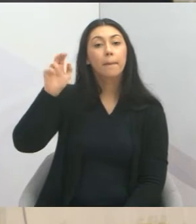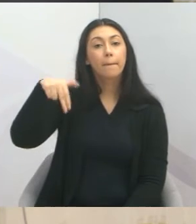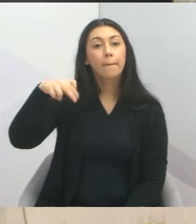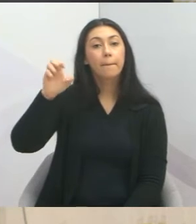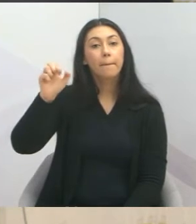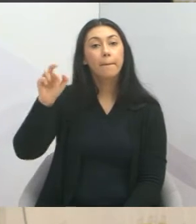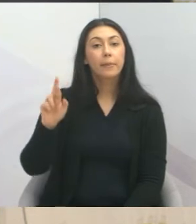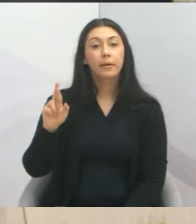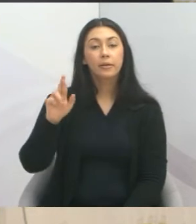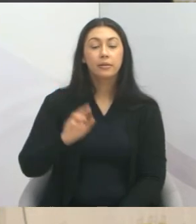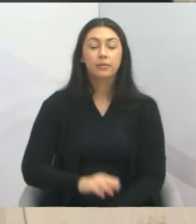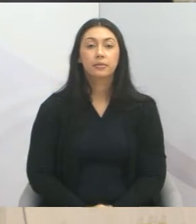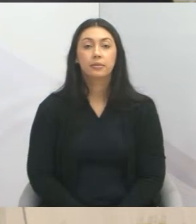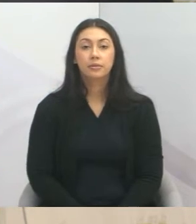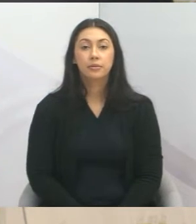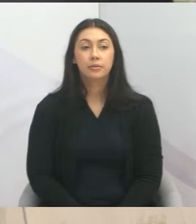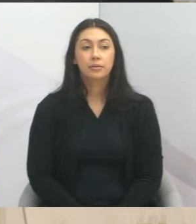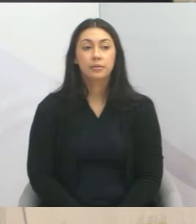Madureira